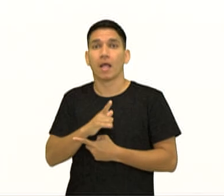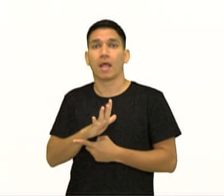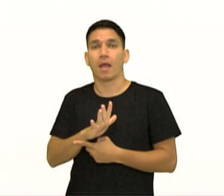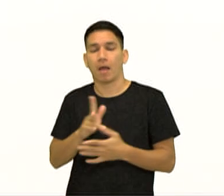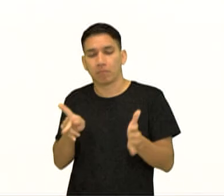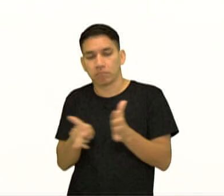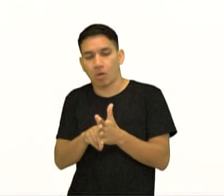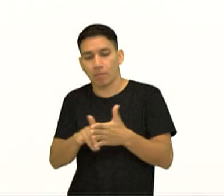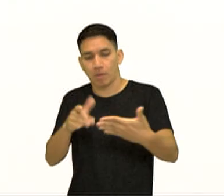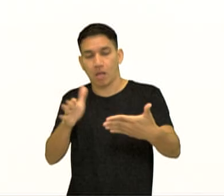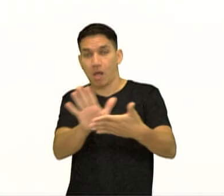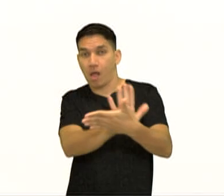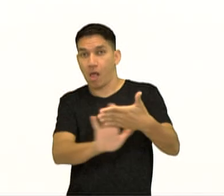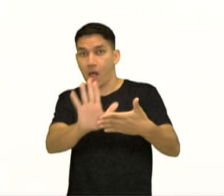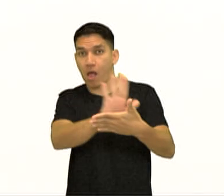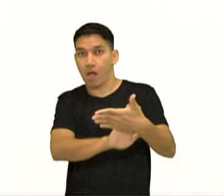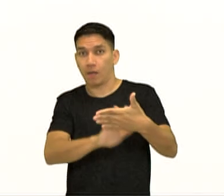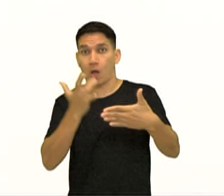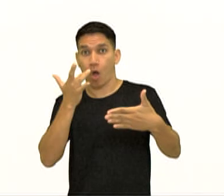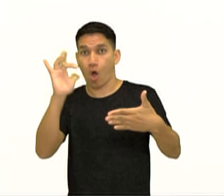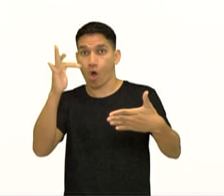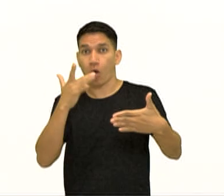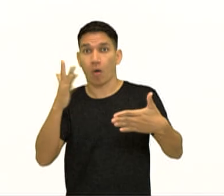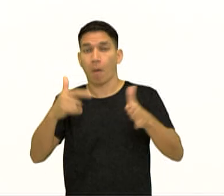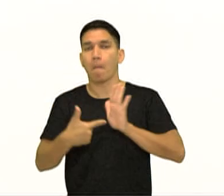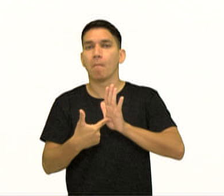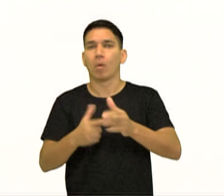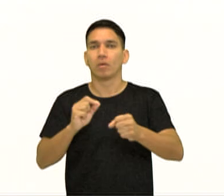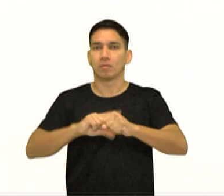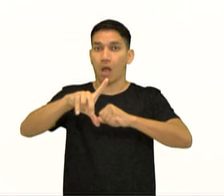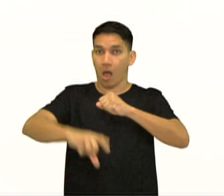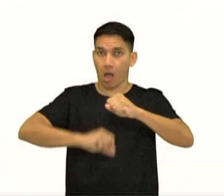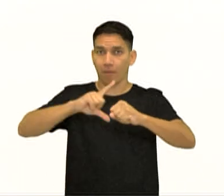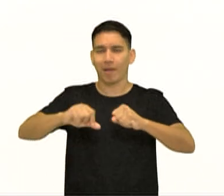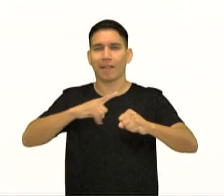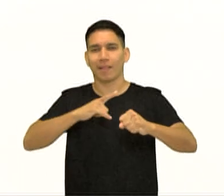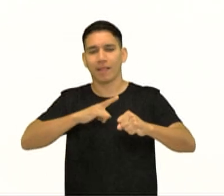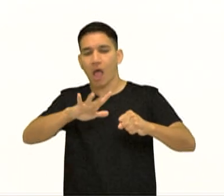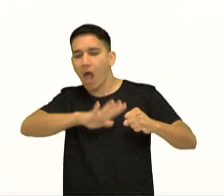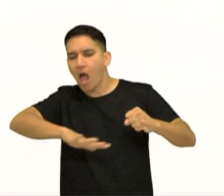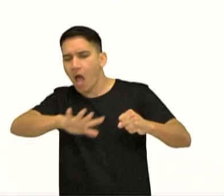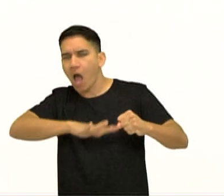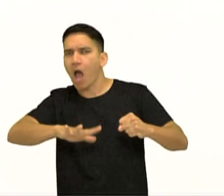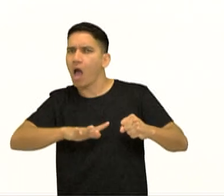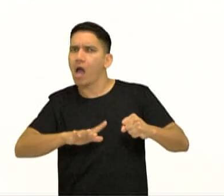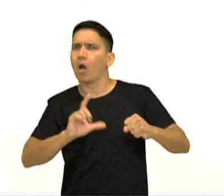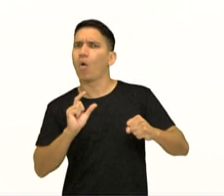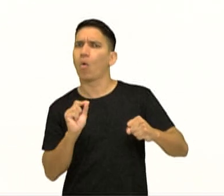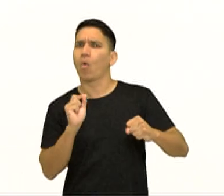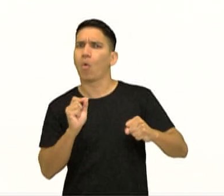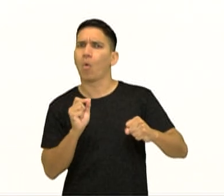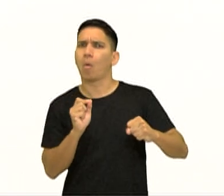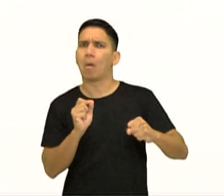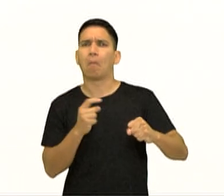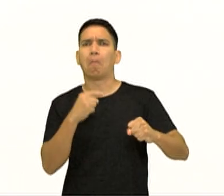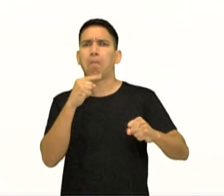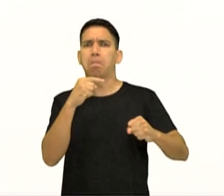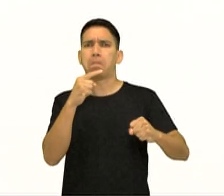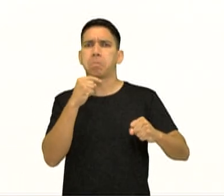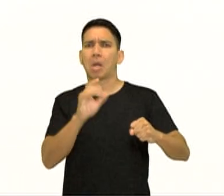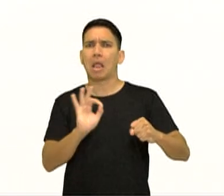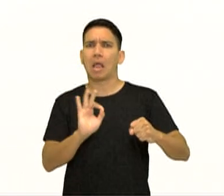pela lâmina de ouro indicavam que o átomo possui uma região maciça que impedia que a passagem da